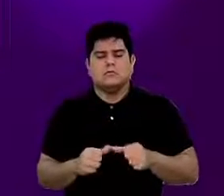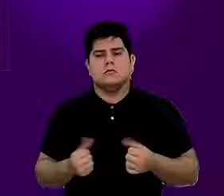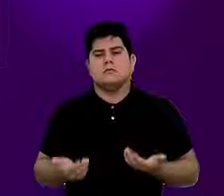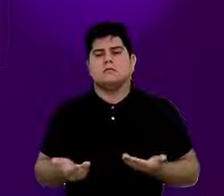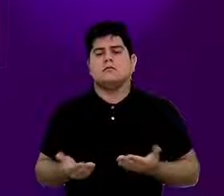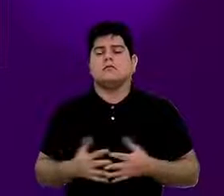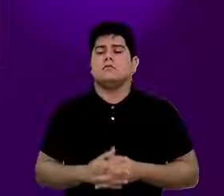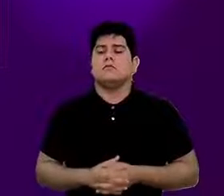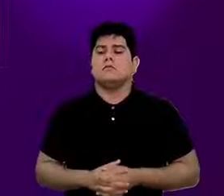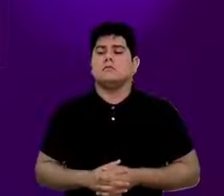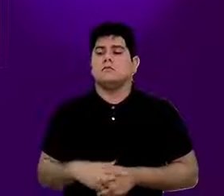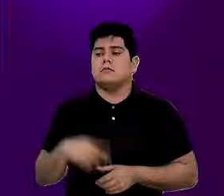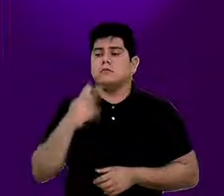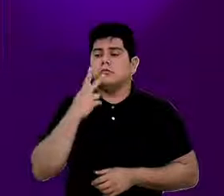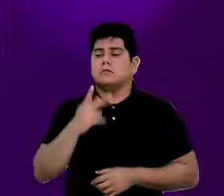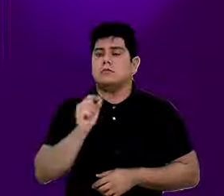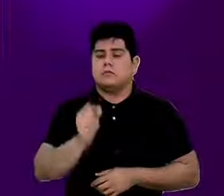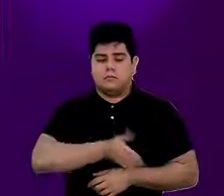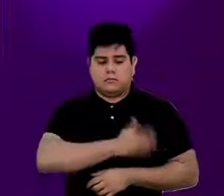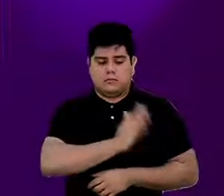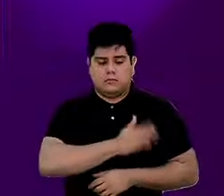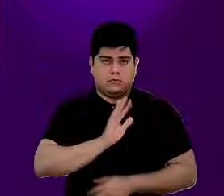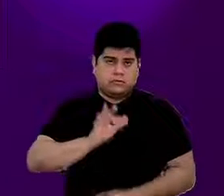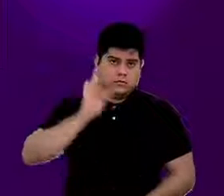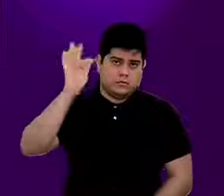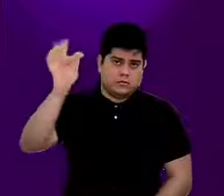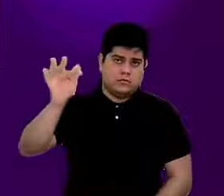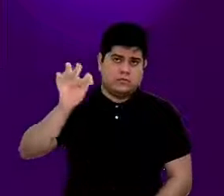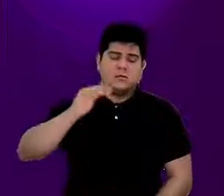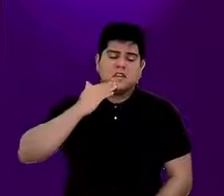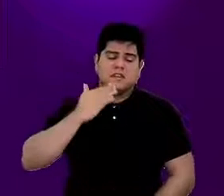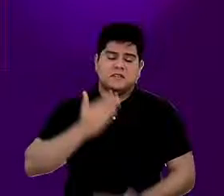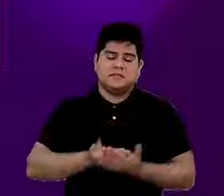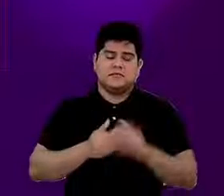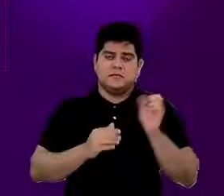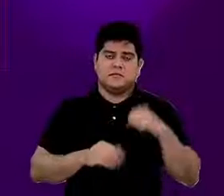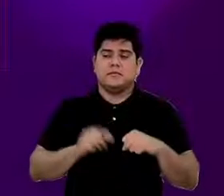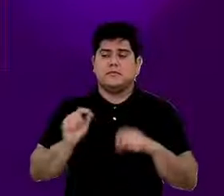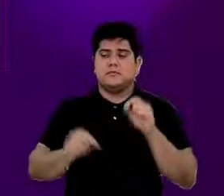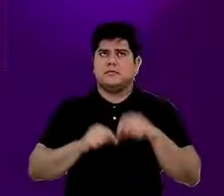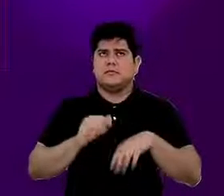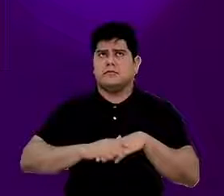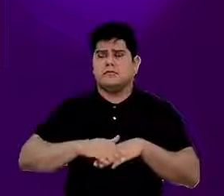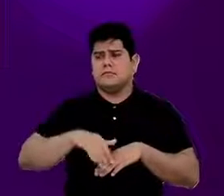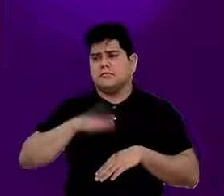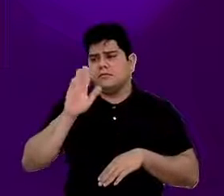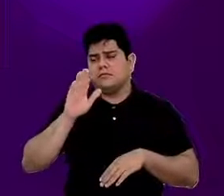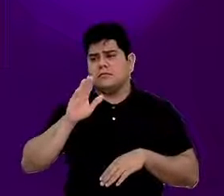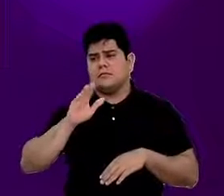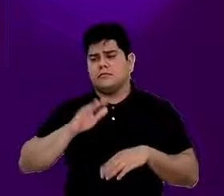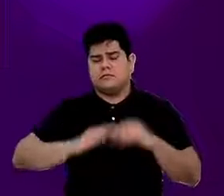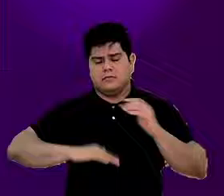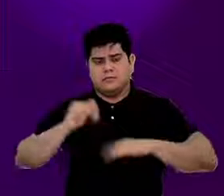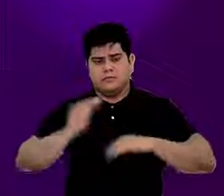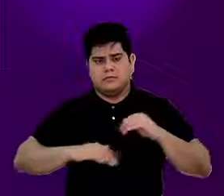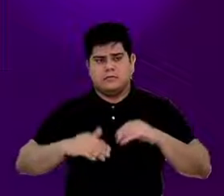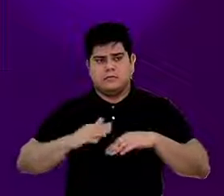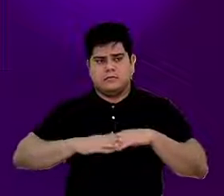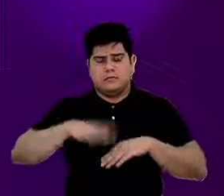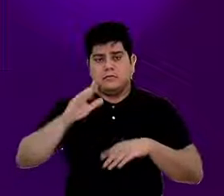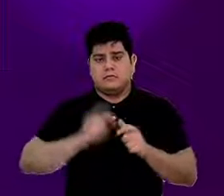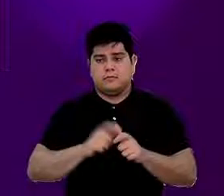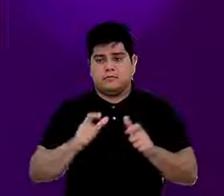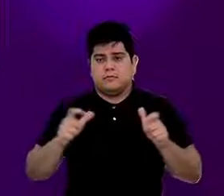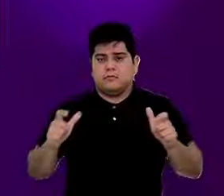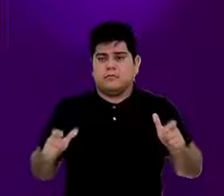E falando um pouco da cardiologia do futuro, acredito eu que uma das especialidades que mais cresce,